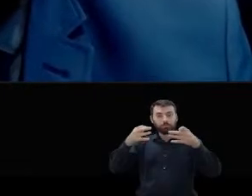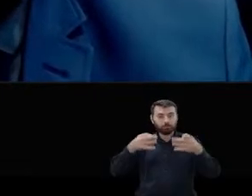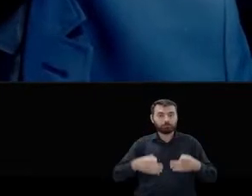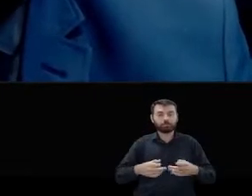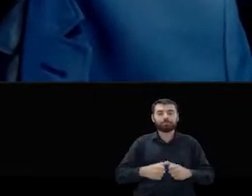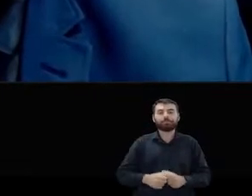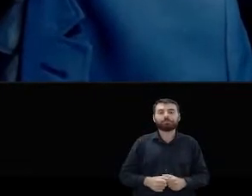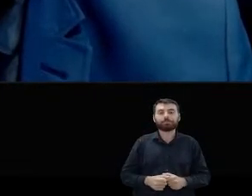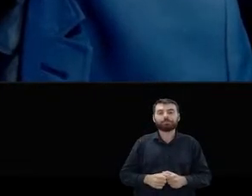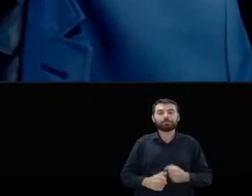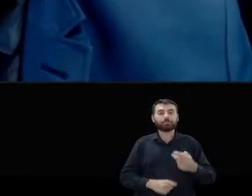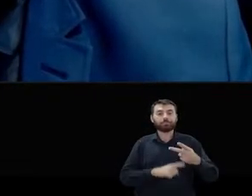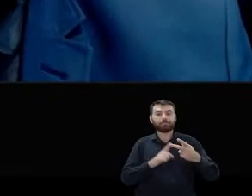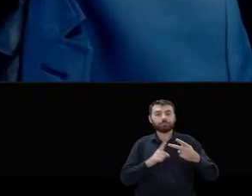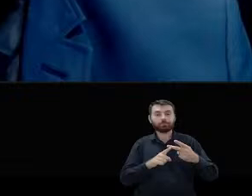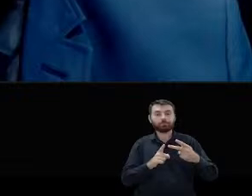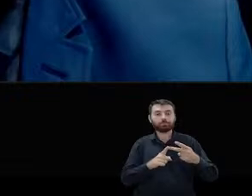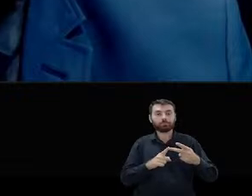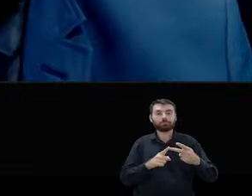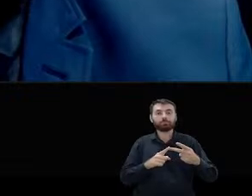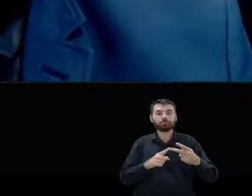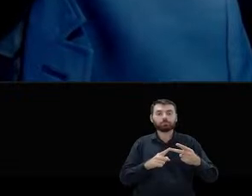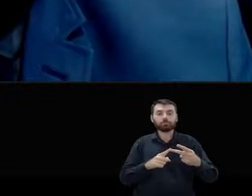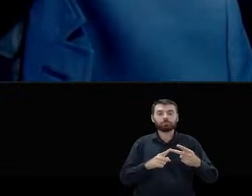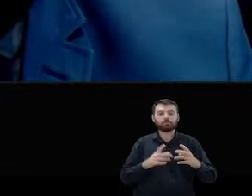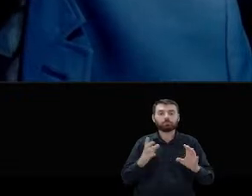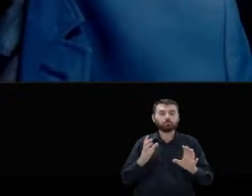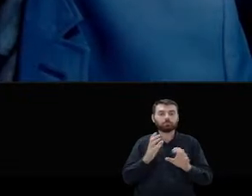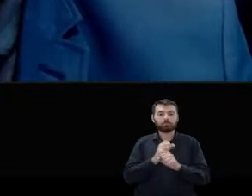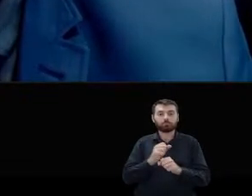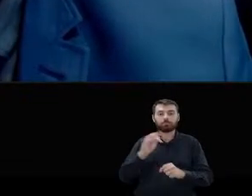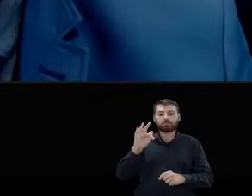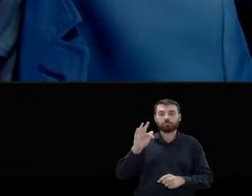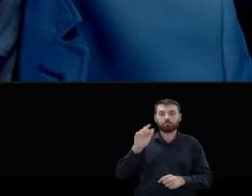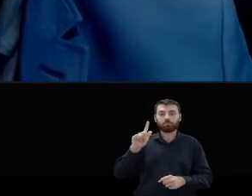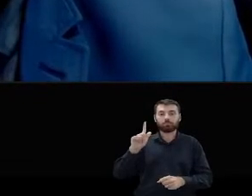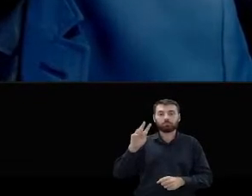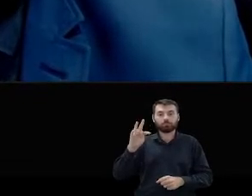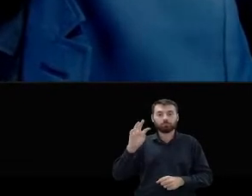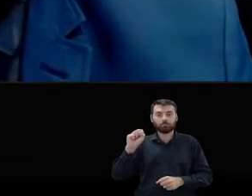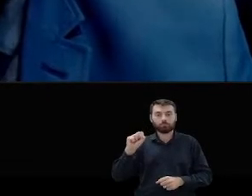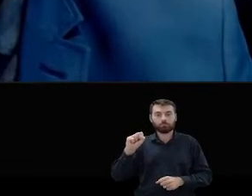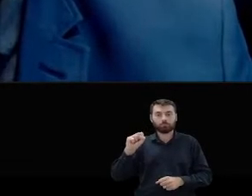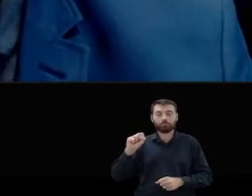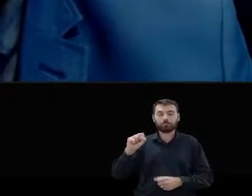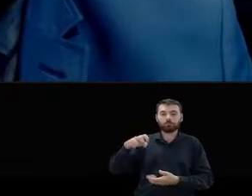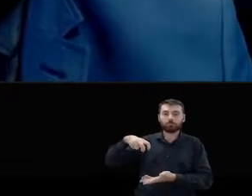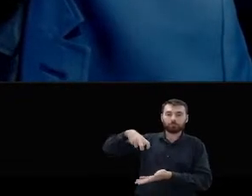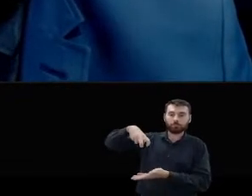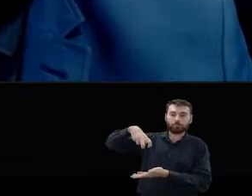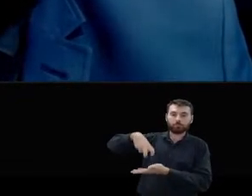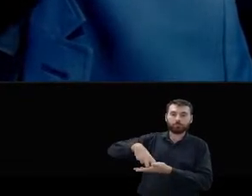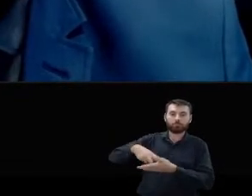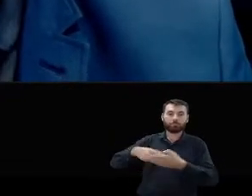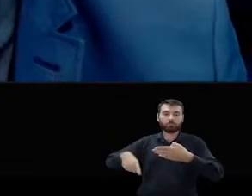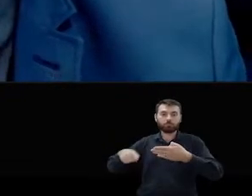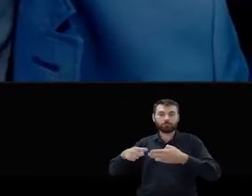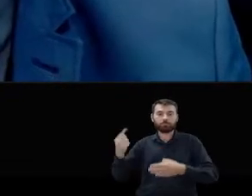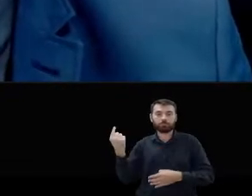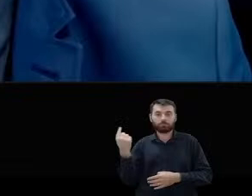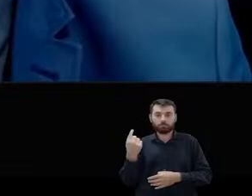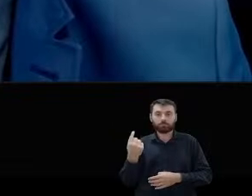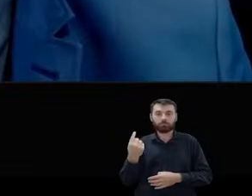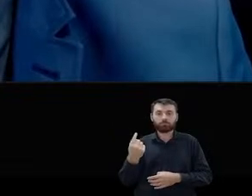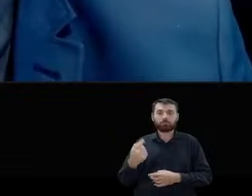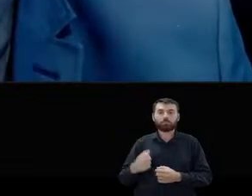segundo ponto, né, o cálculo ali do FGTS, né, a sentença em primeira instância, o título executivo, na verdade,